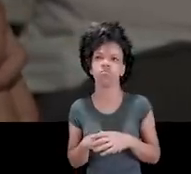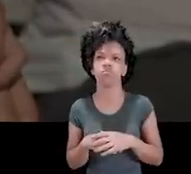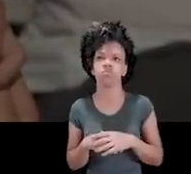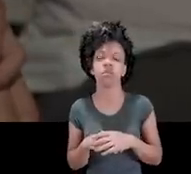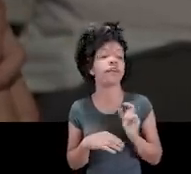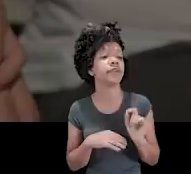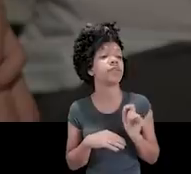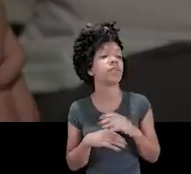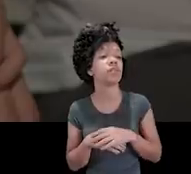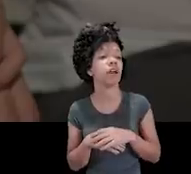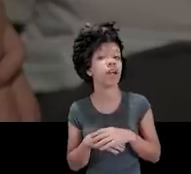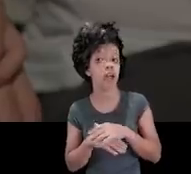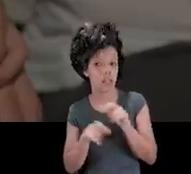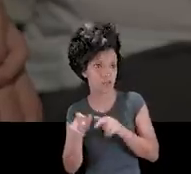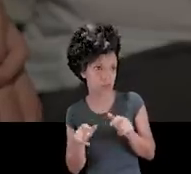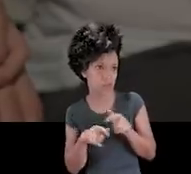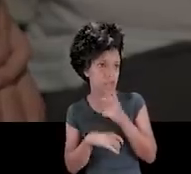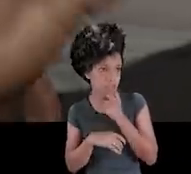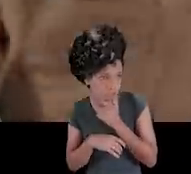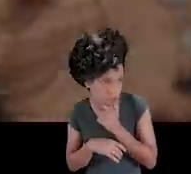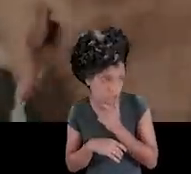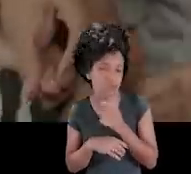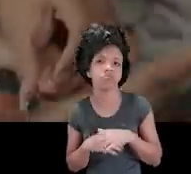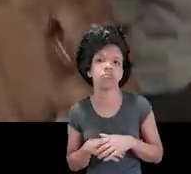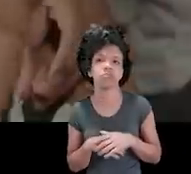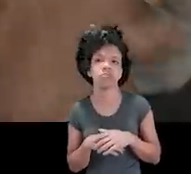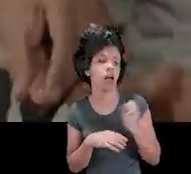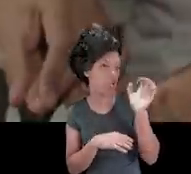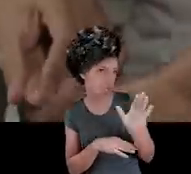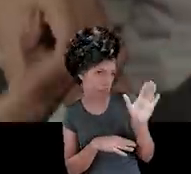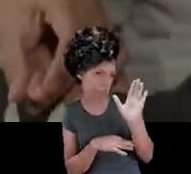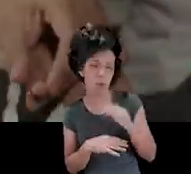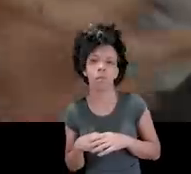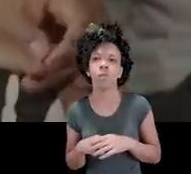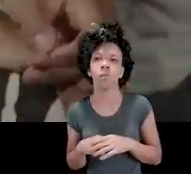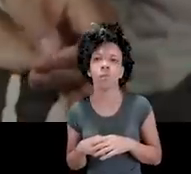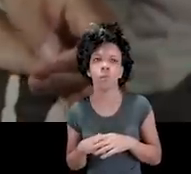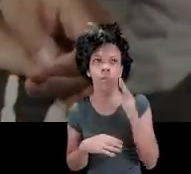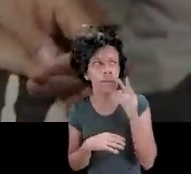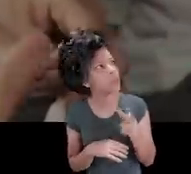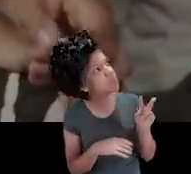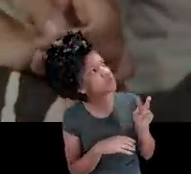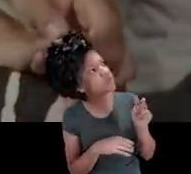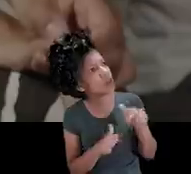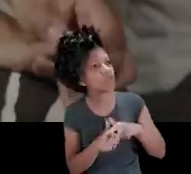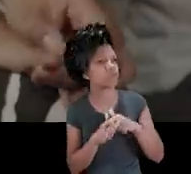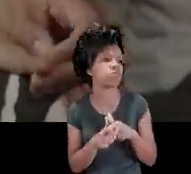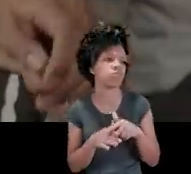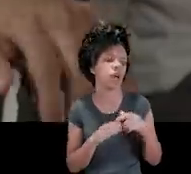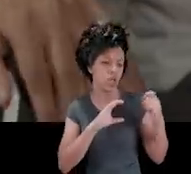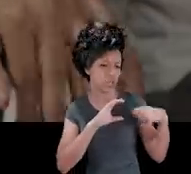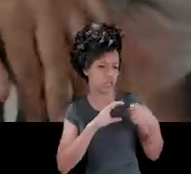quem estava... E o público inglês, o público europeu, né, me viu em cima dessa carruagem com câmera